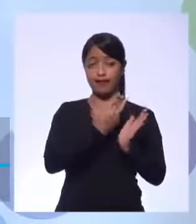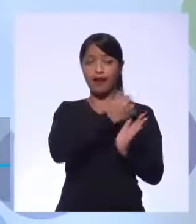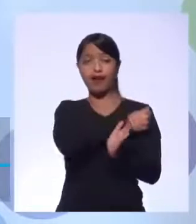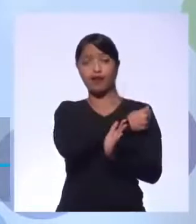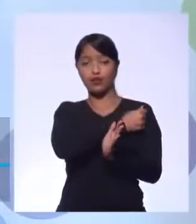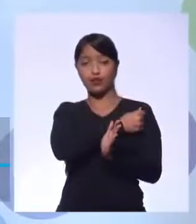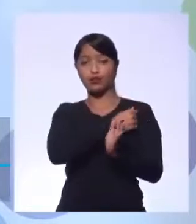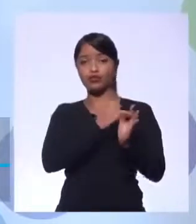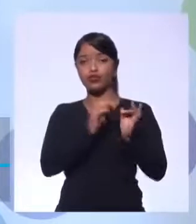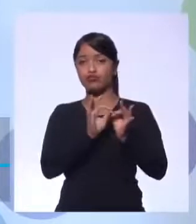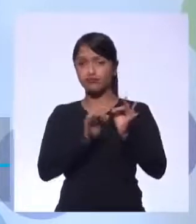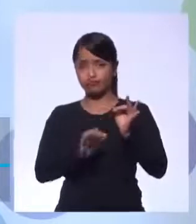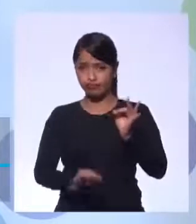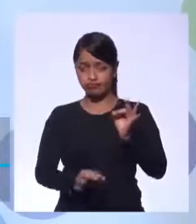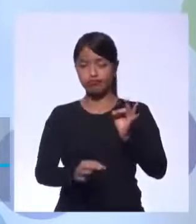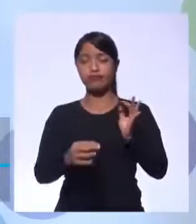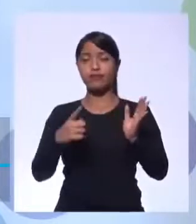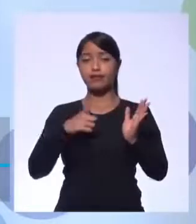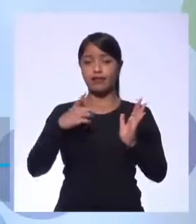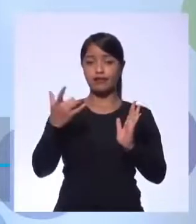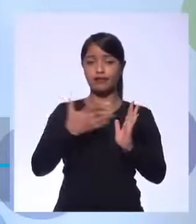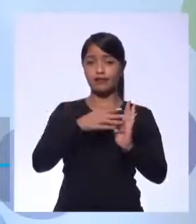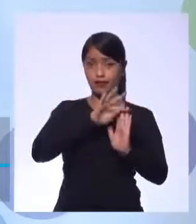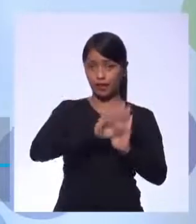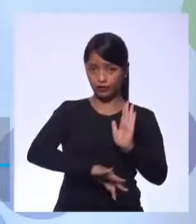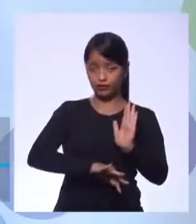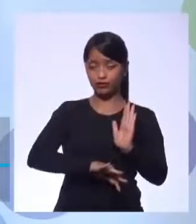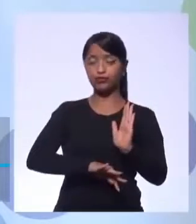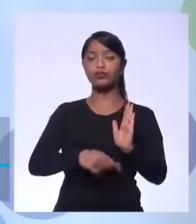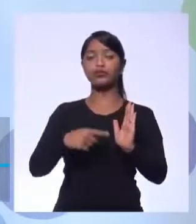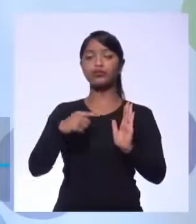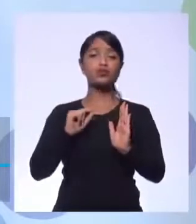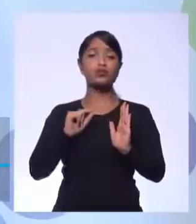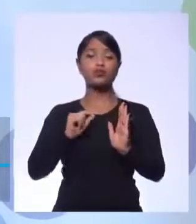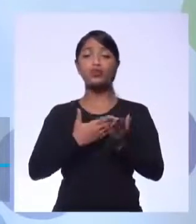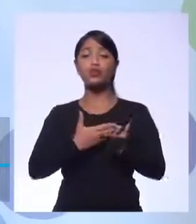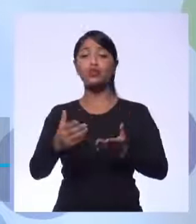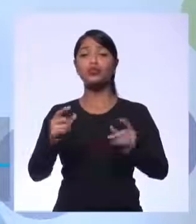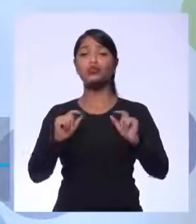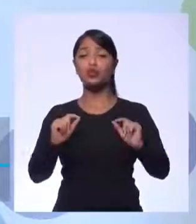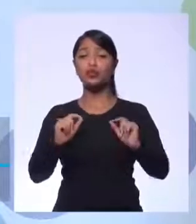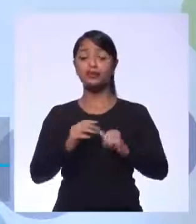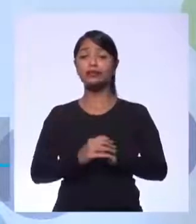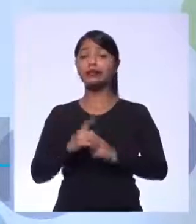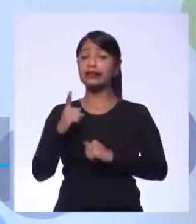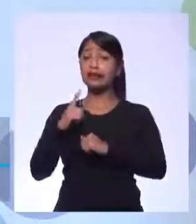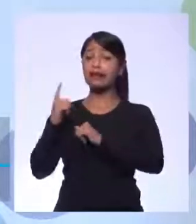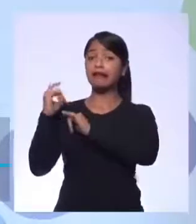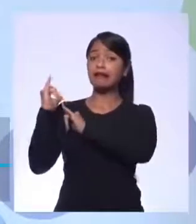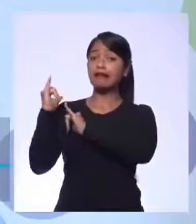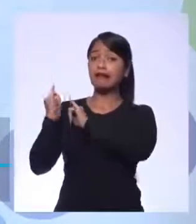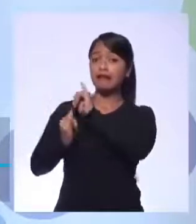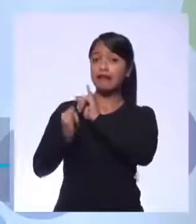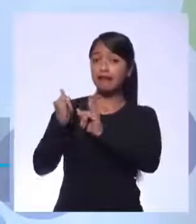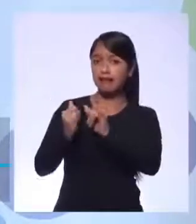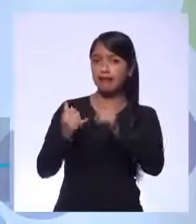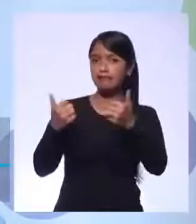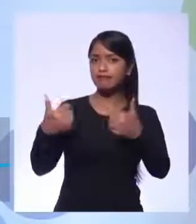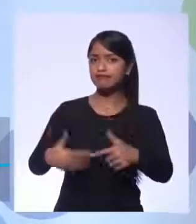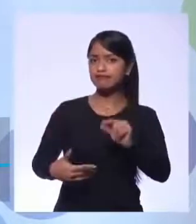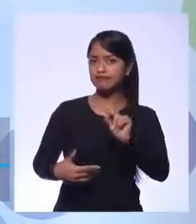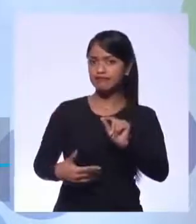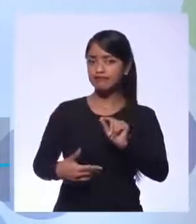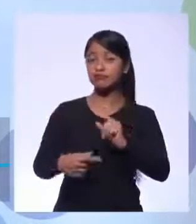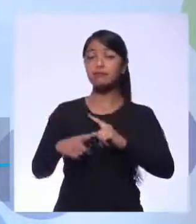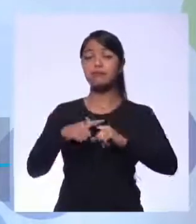versão estendida, né, que é a situação de aprendizagem 3, não me falha a memória, ele começa assim, conta-se a lenda, só que aquele texto da